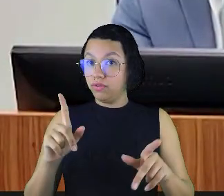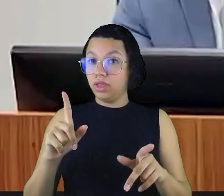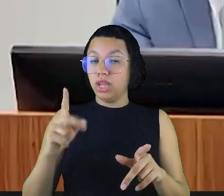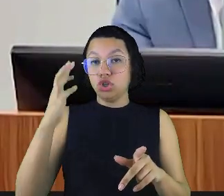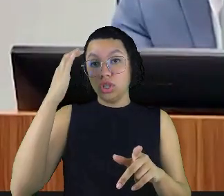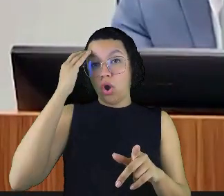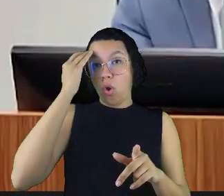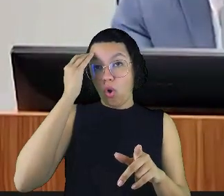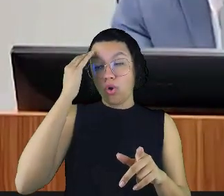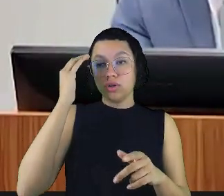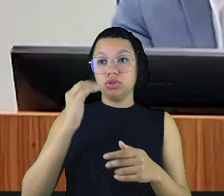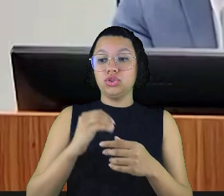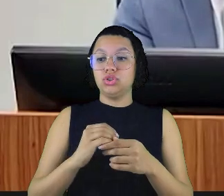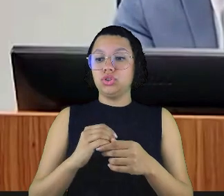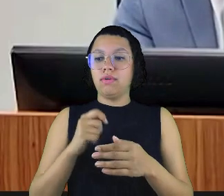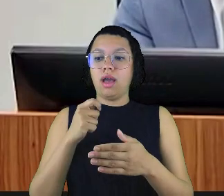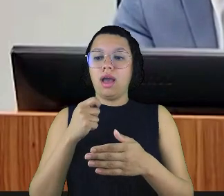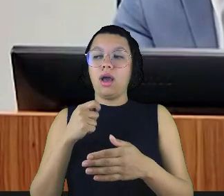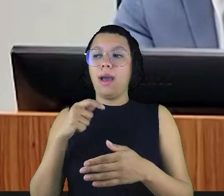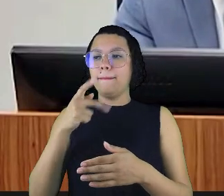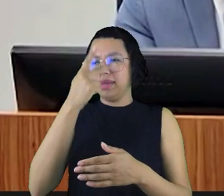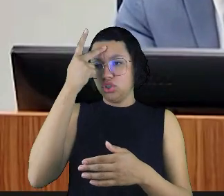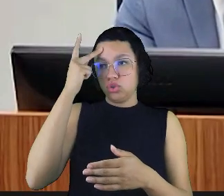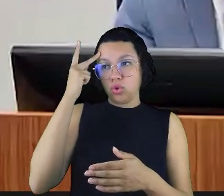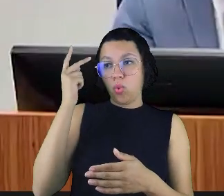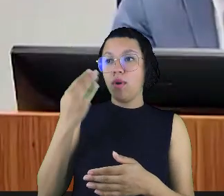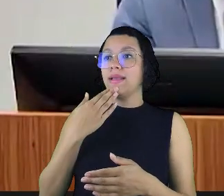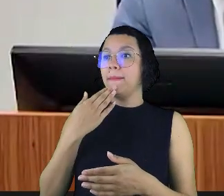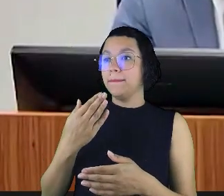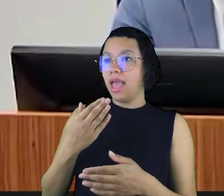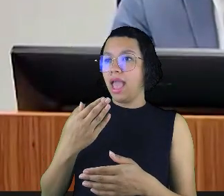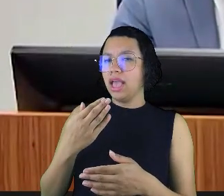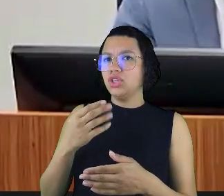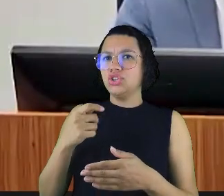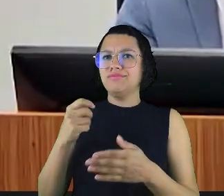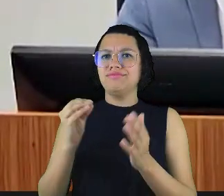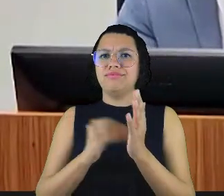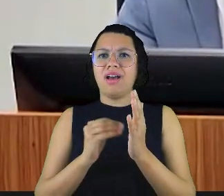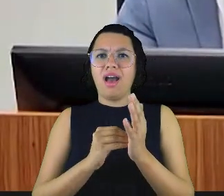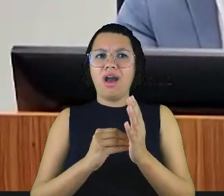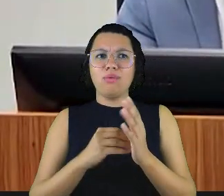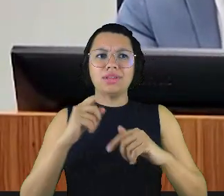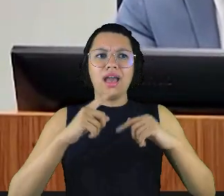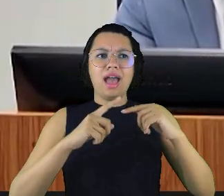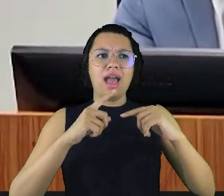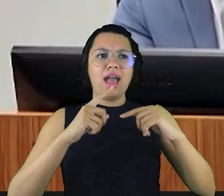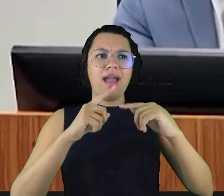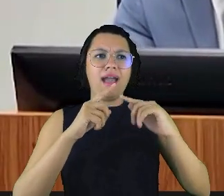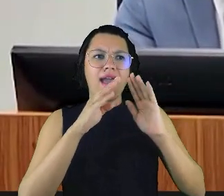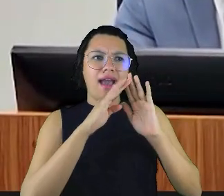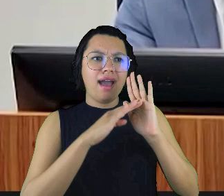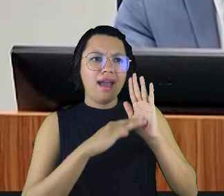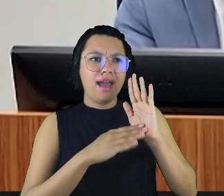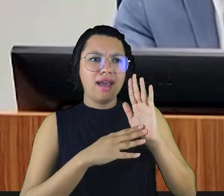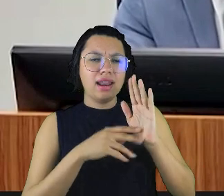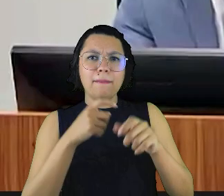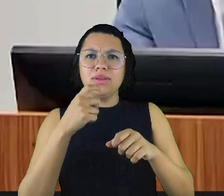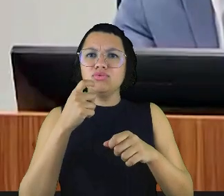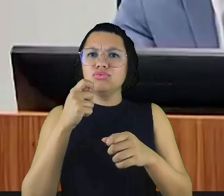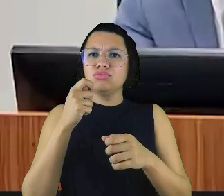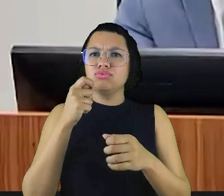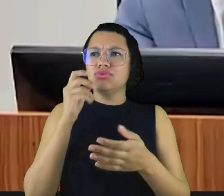agente provocador de elementos concretos. Se esses elementos não são fornecidos, não há como a